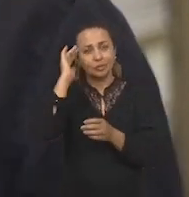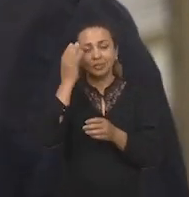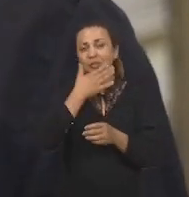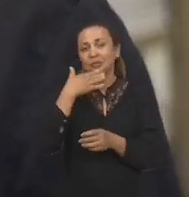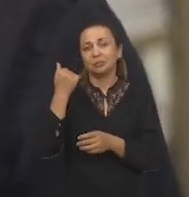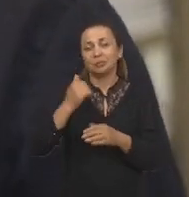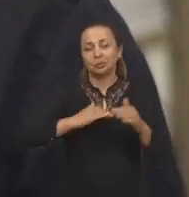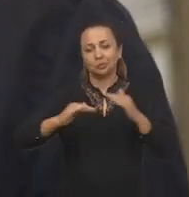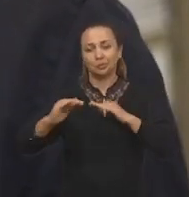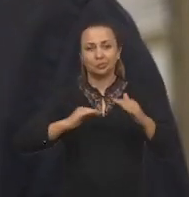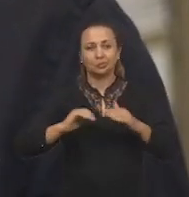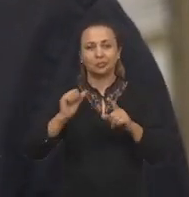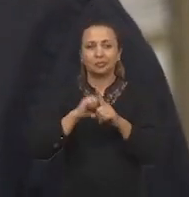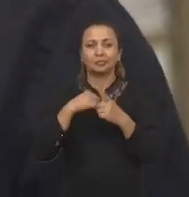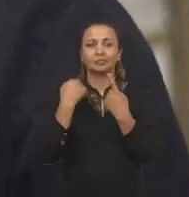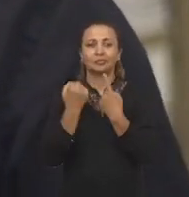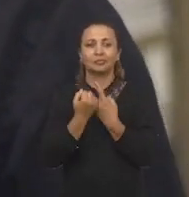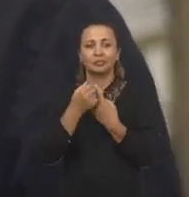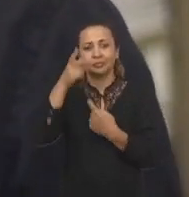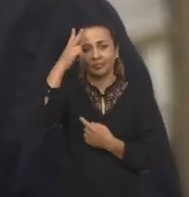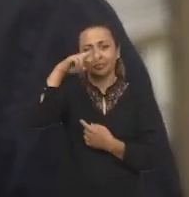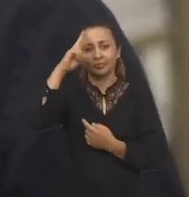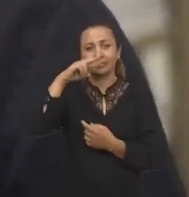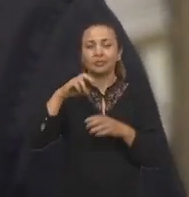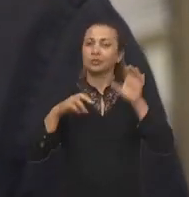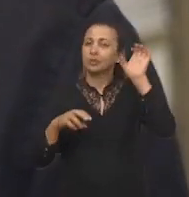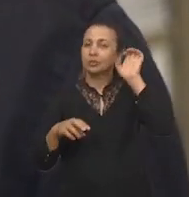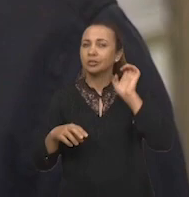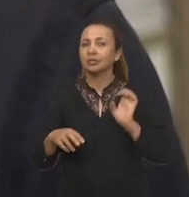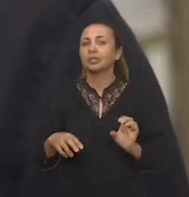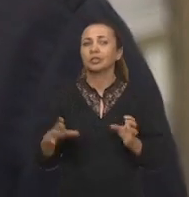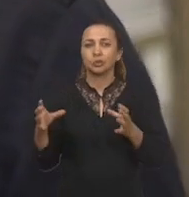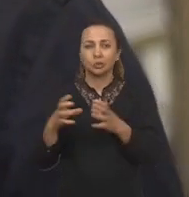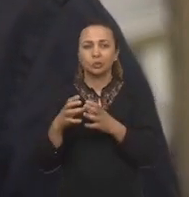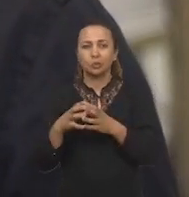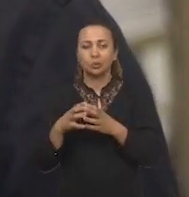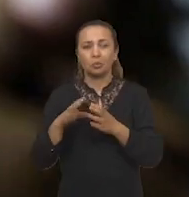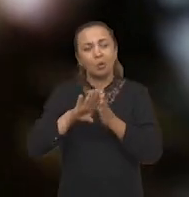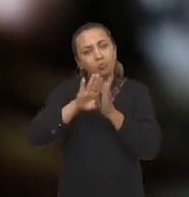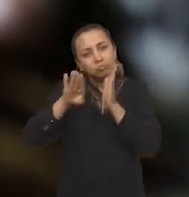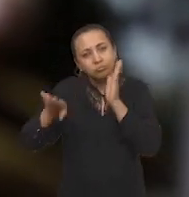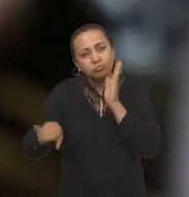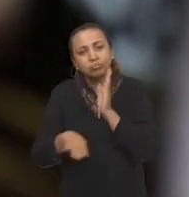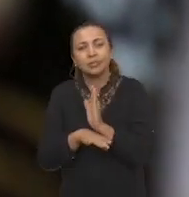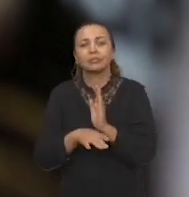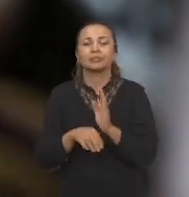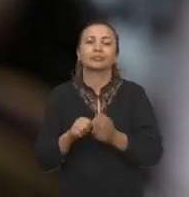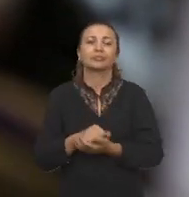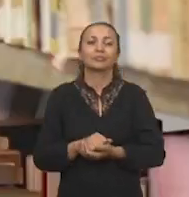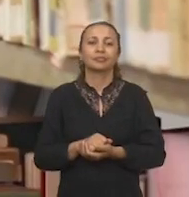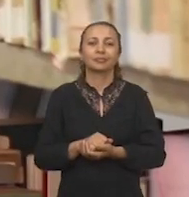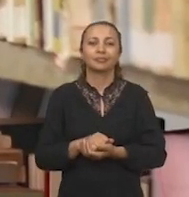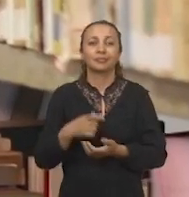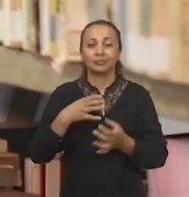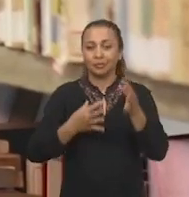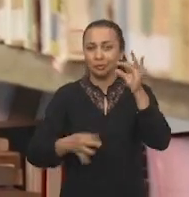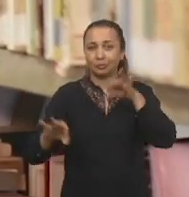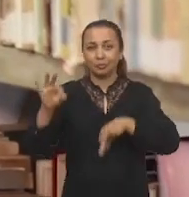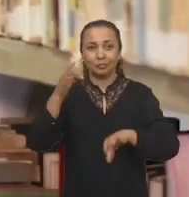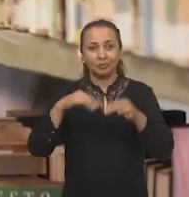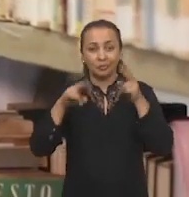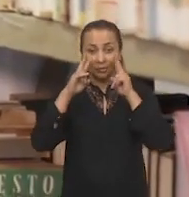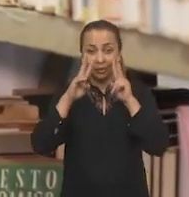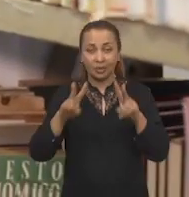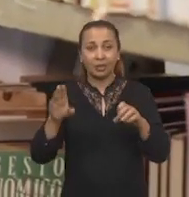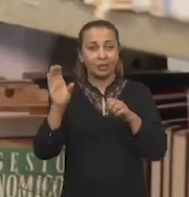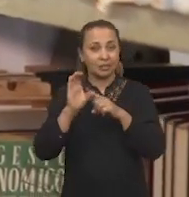entender melhor os movimentos sociais, a história da esquerda, das lutas dos grupos subalternos. Geralmente a gente tem a imagem do laboratório como aquele laboratório de